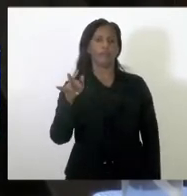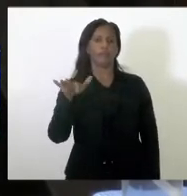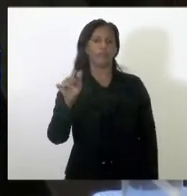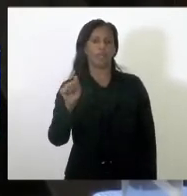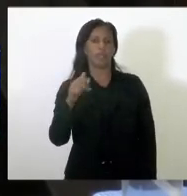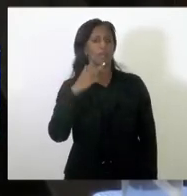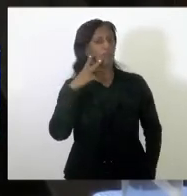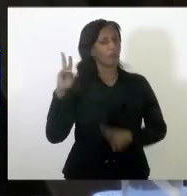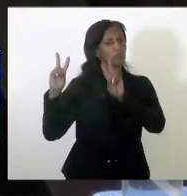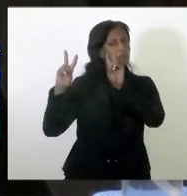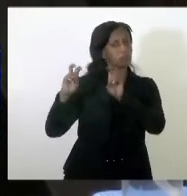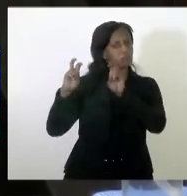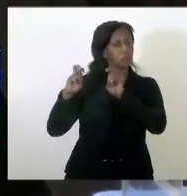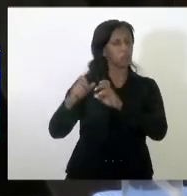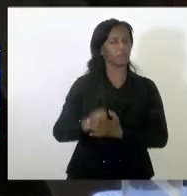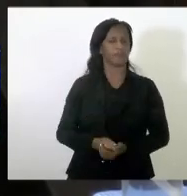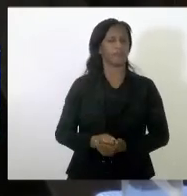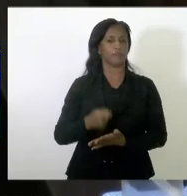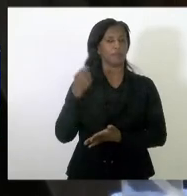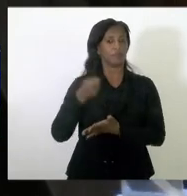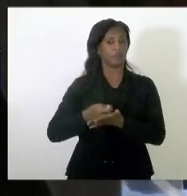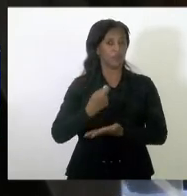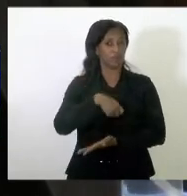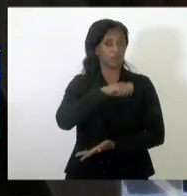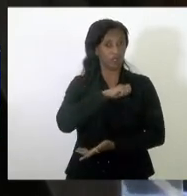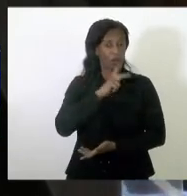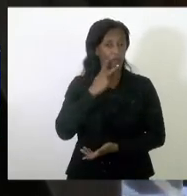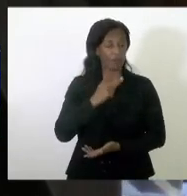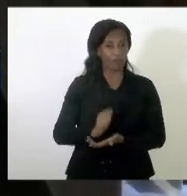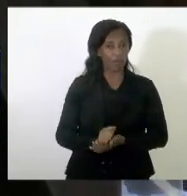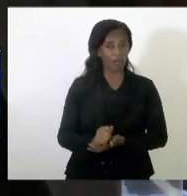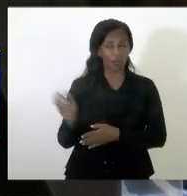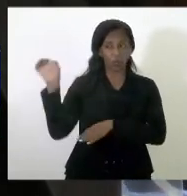O regime de recuperação fiscal requer que o Estado